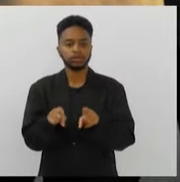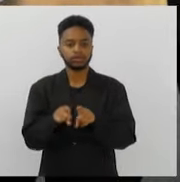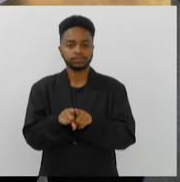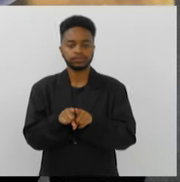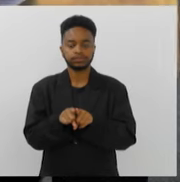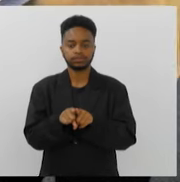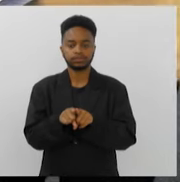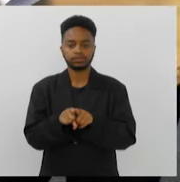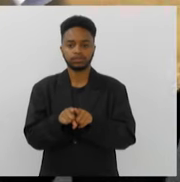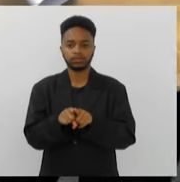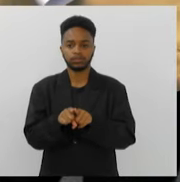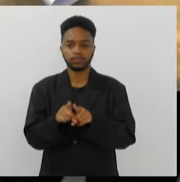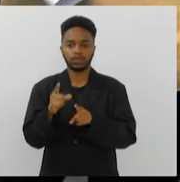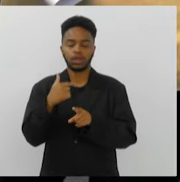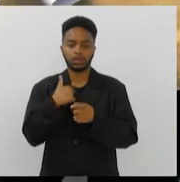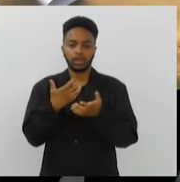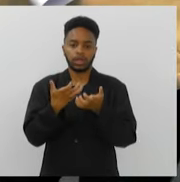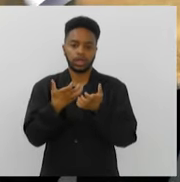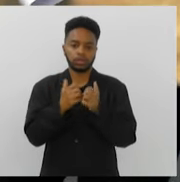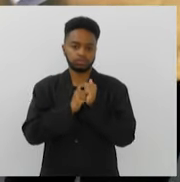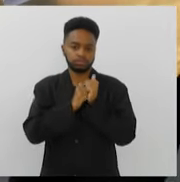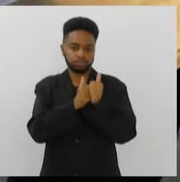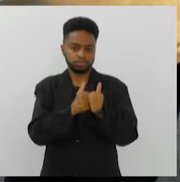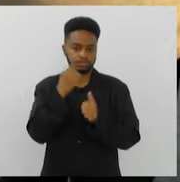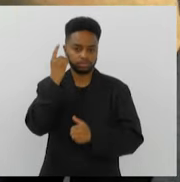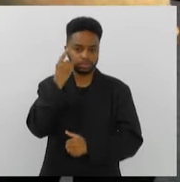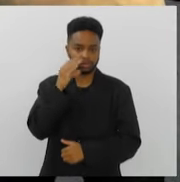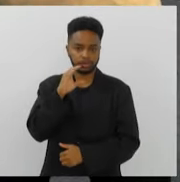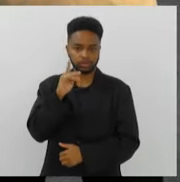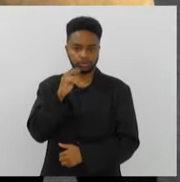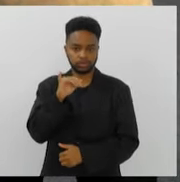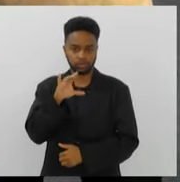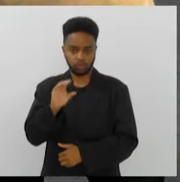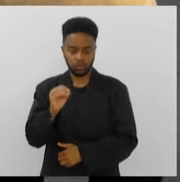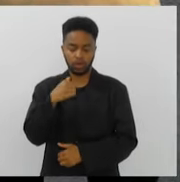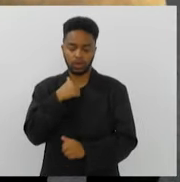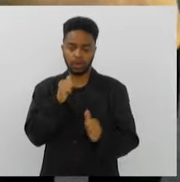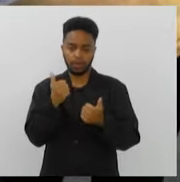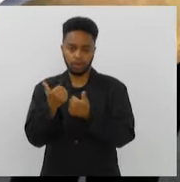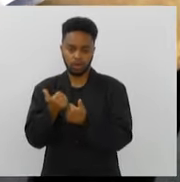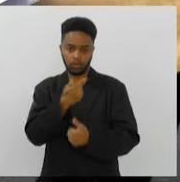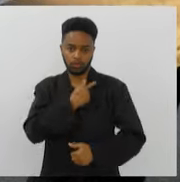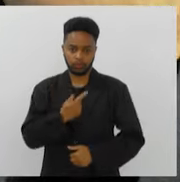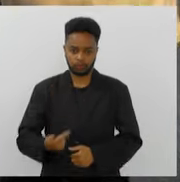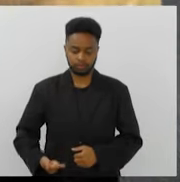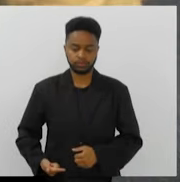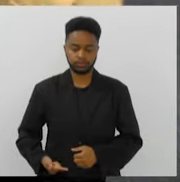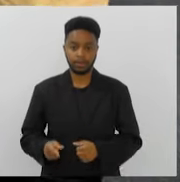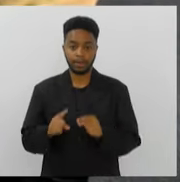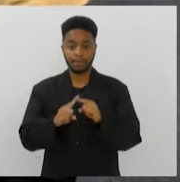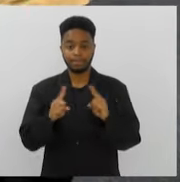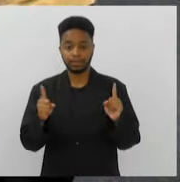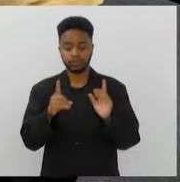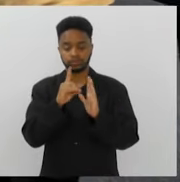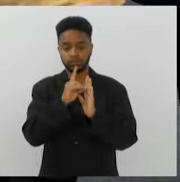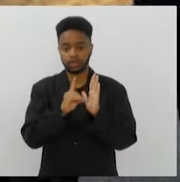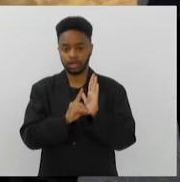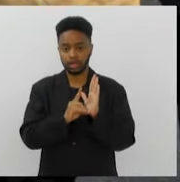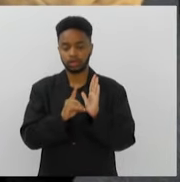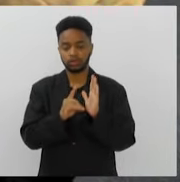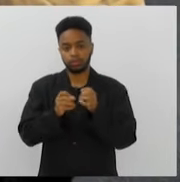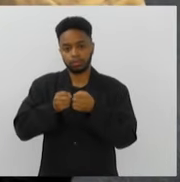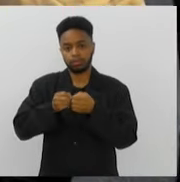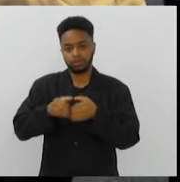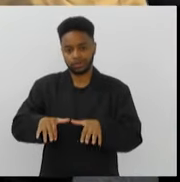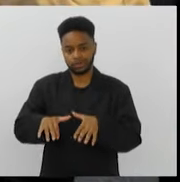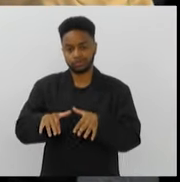e fazer na mesma linha do deputado Chico Machado. Sou um deputado aqui da base do governo, né? Mas esse decreto ele